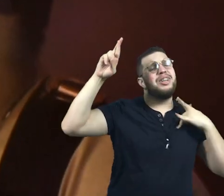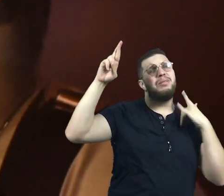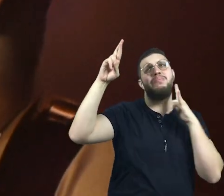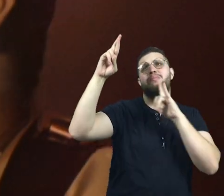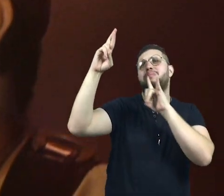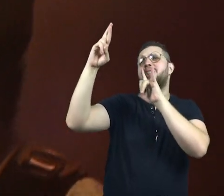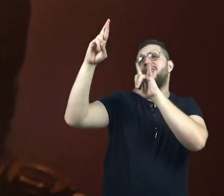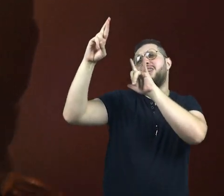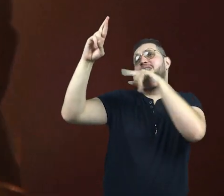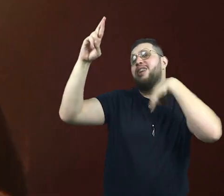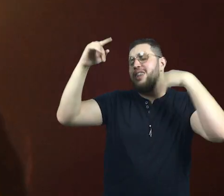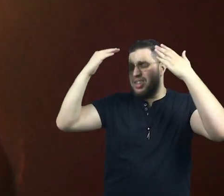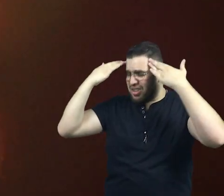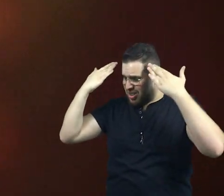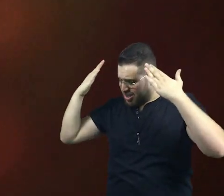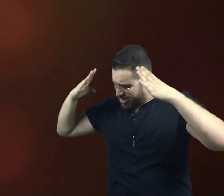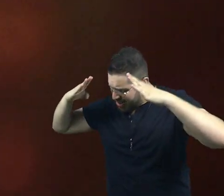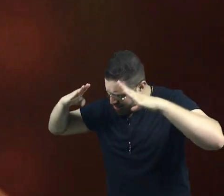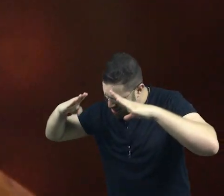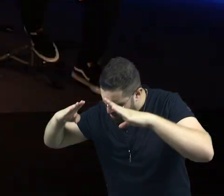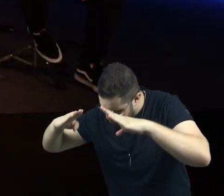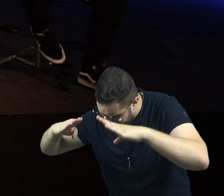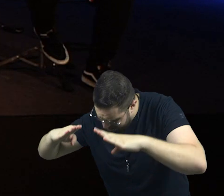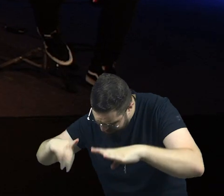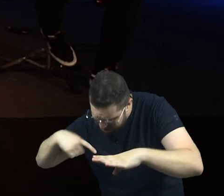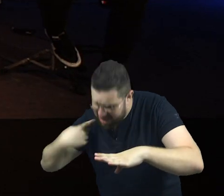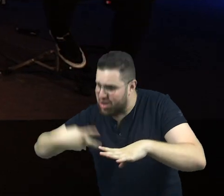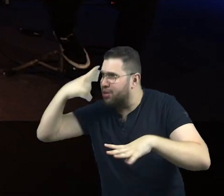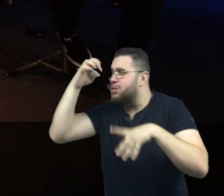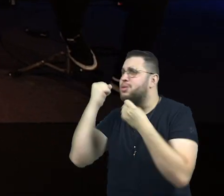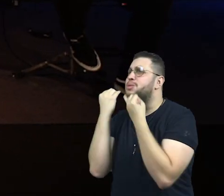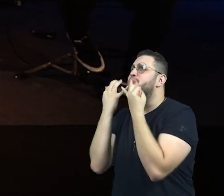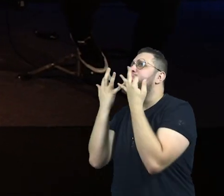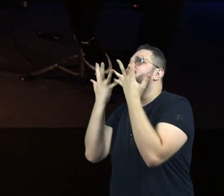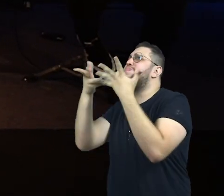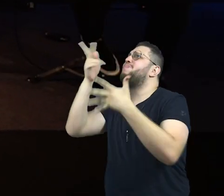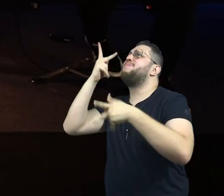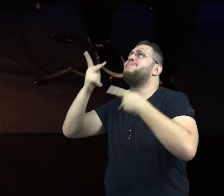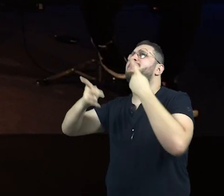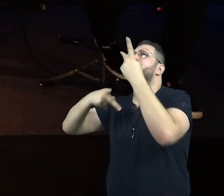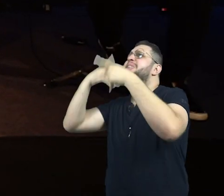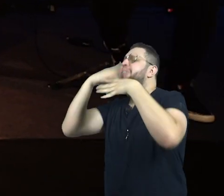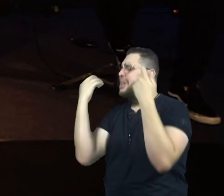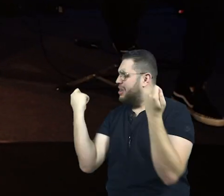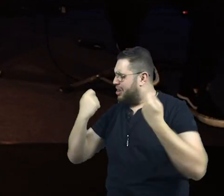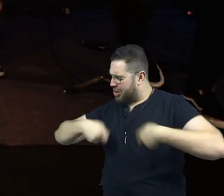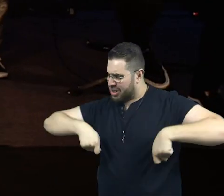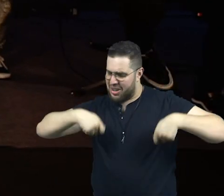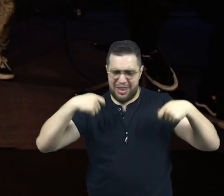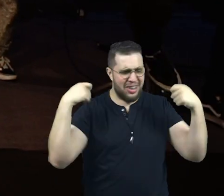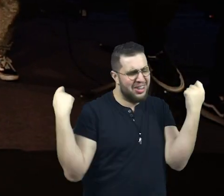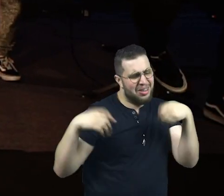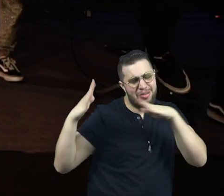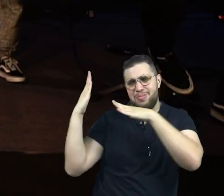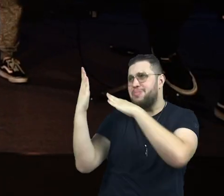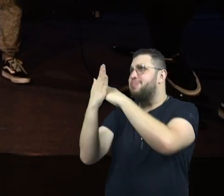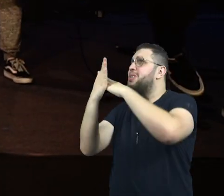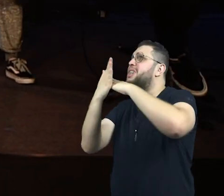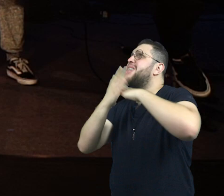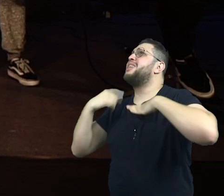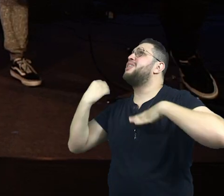me derramar, dizer te preciso, me